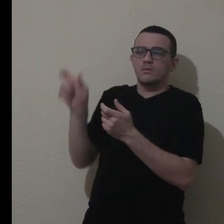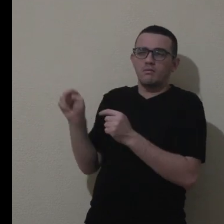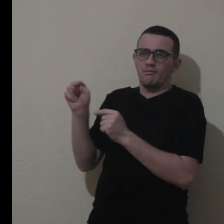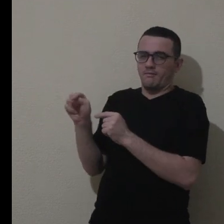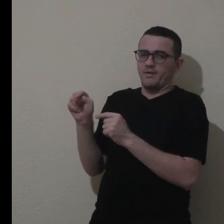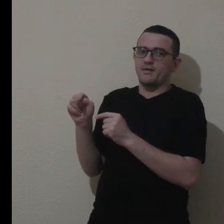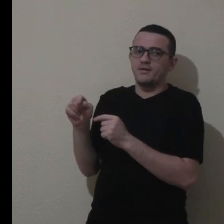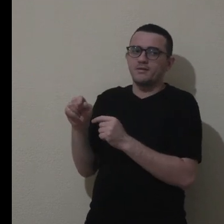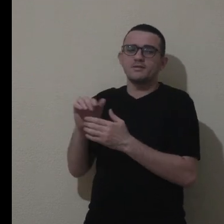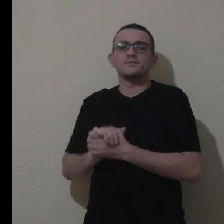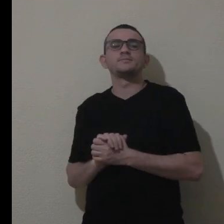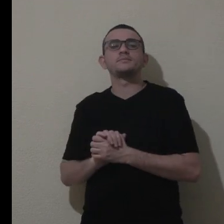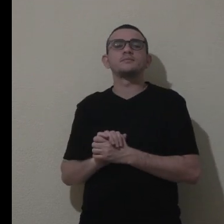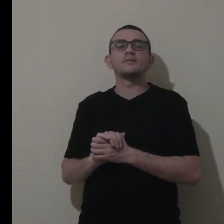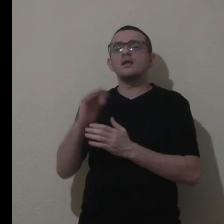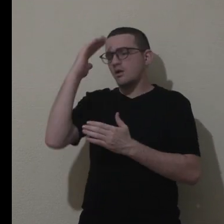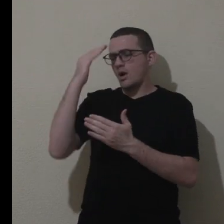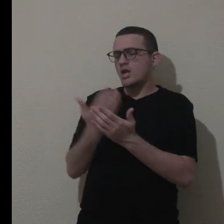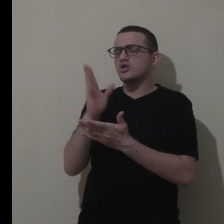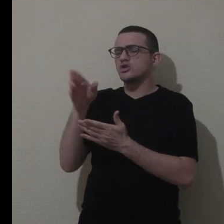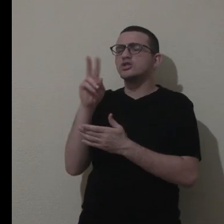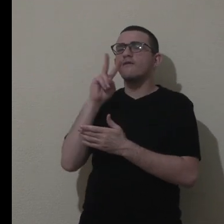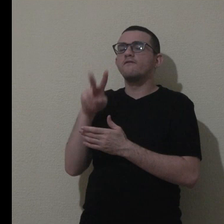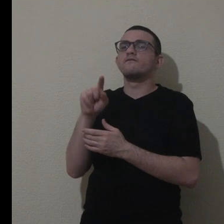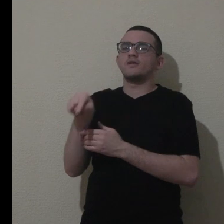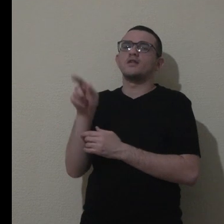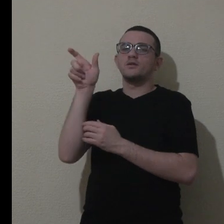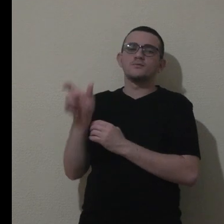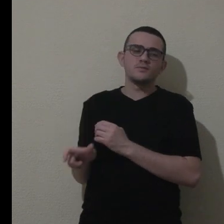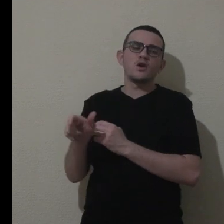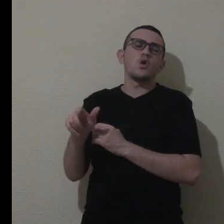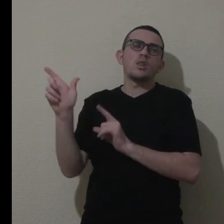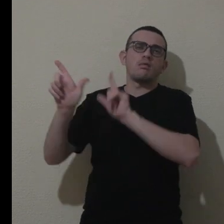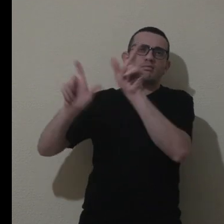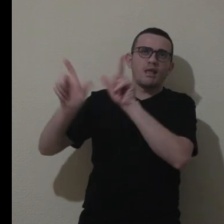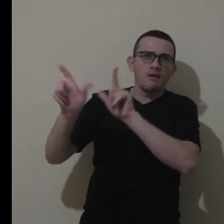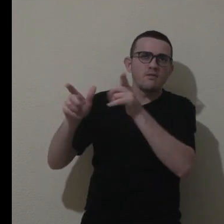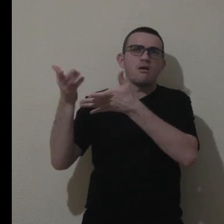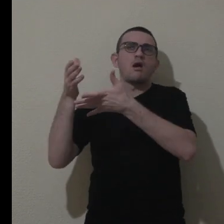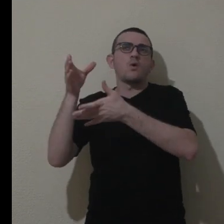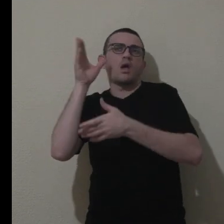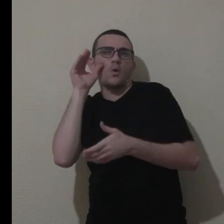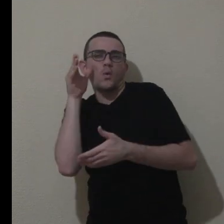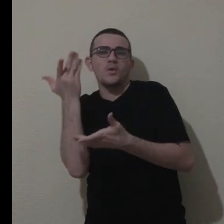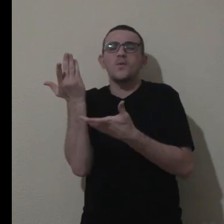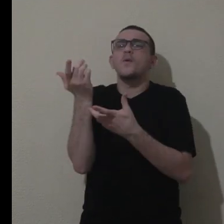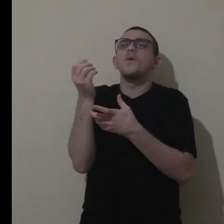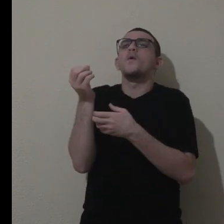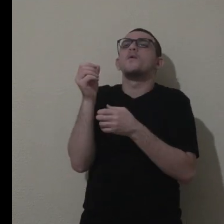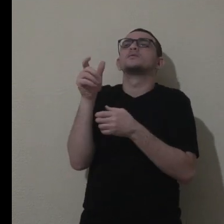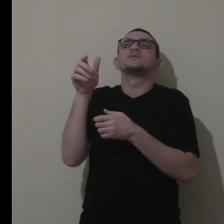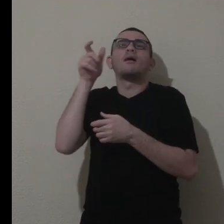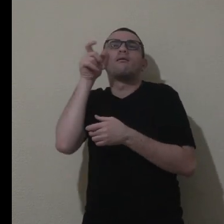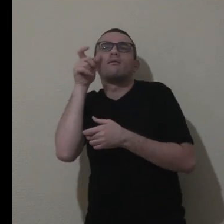desse caso do Phineas Gage. Eu acredito que vocês devem ter escutado no canal do Discovery, para quem é curioso que nem